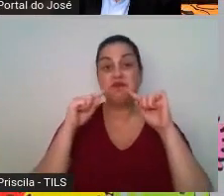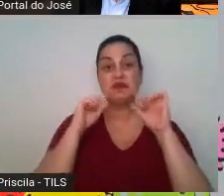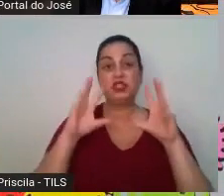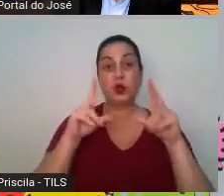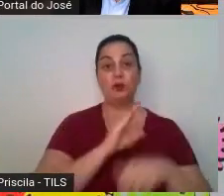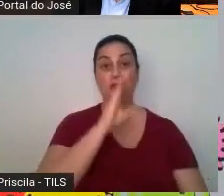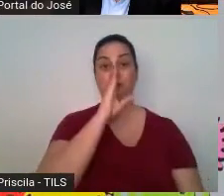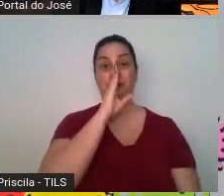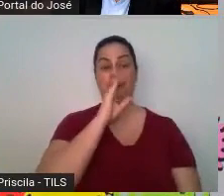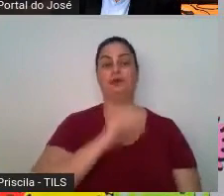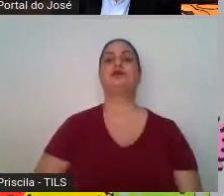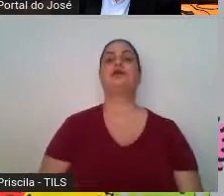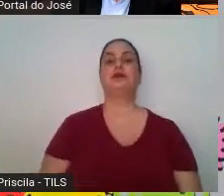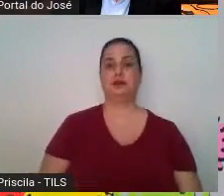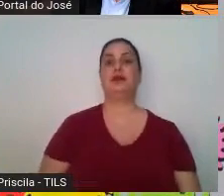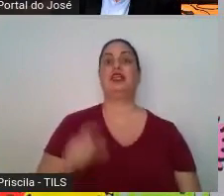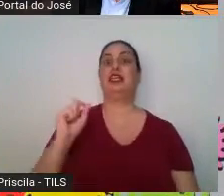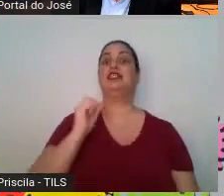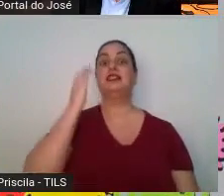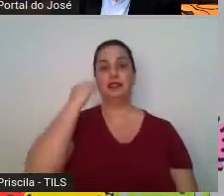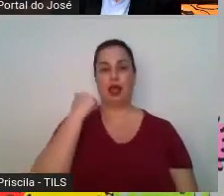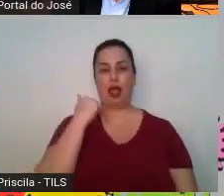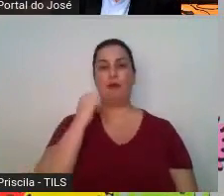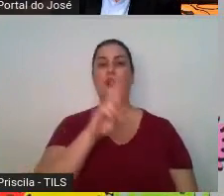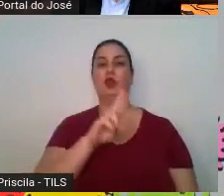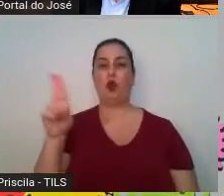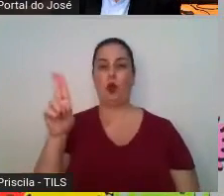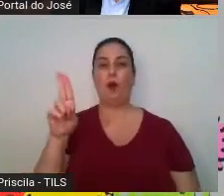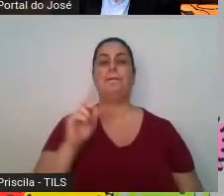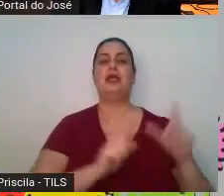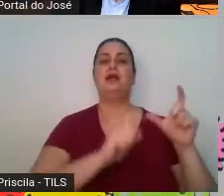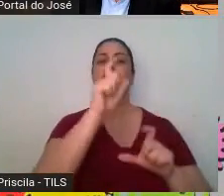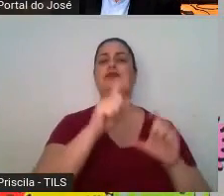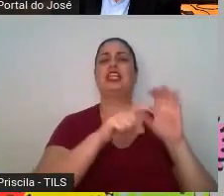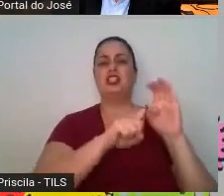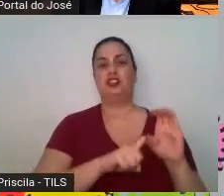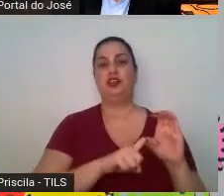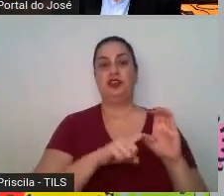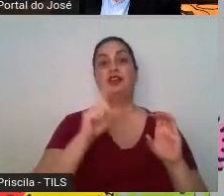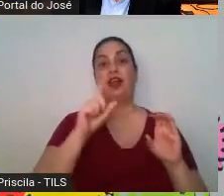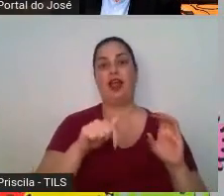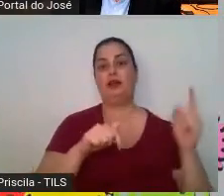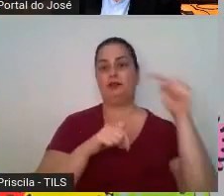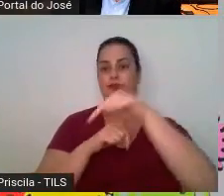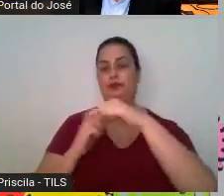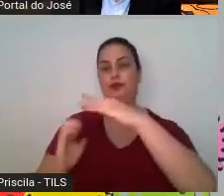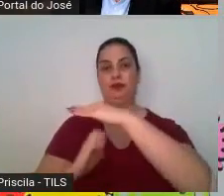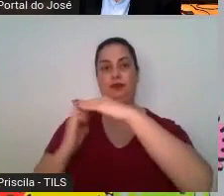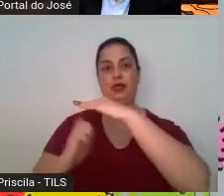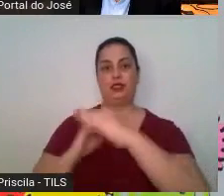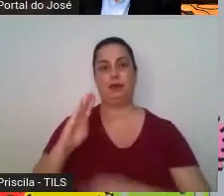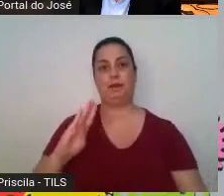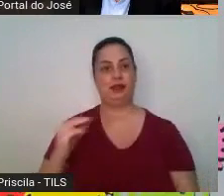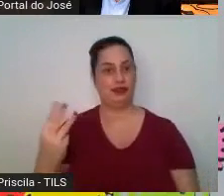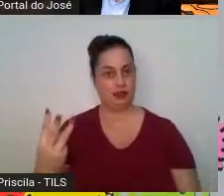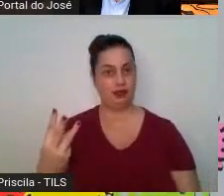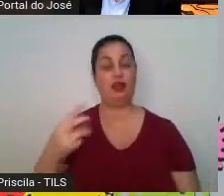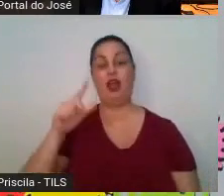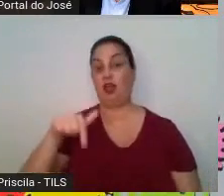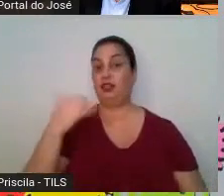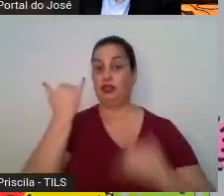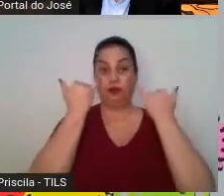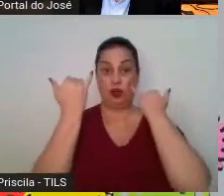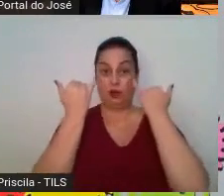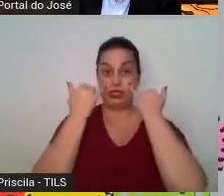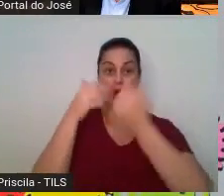dos detentores dos títulos da dívida pública no Brasil é a B3. E essa informação é sigilosa para as instituições